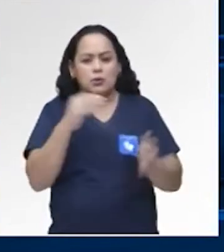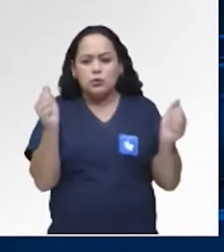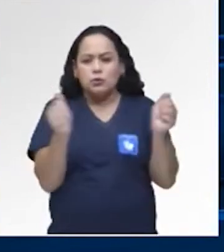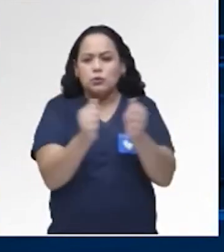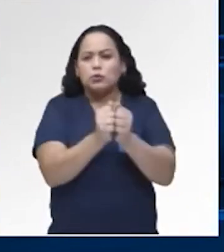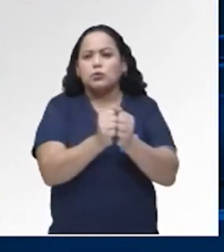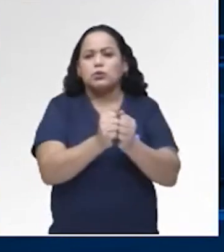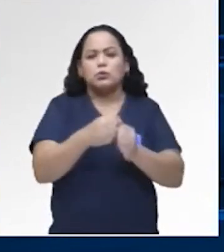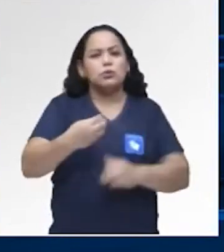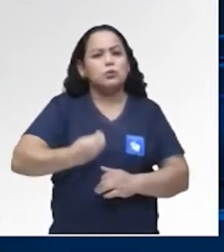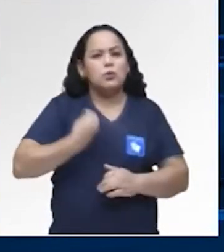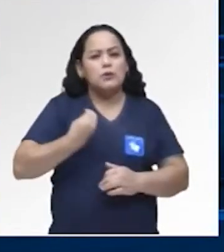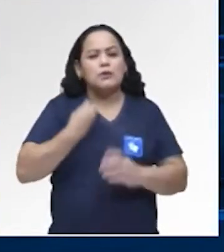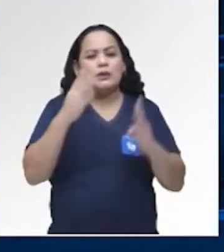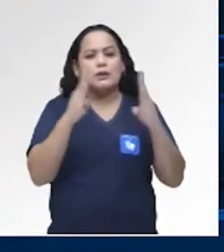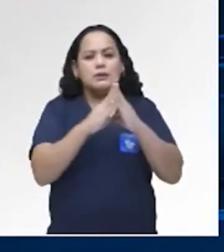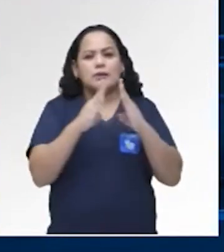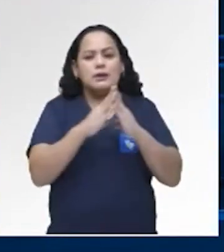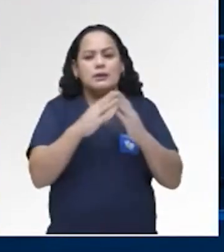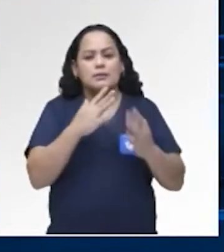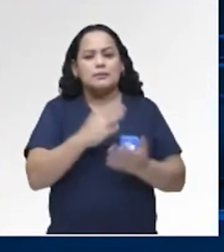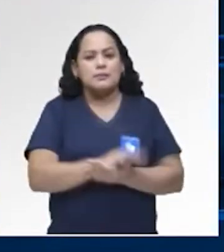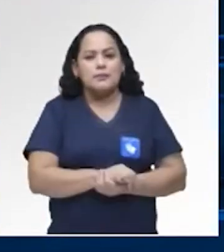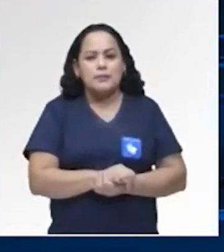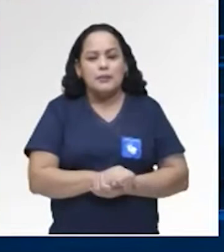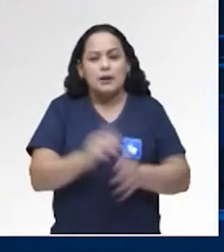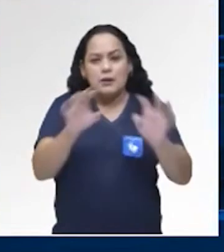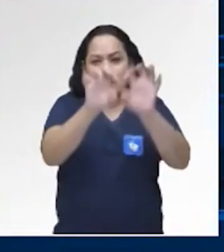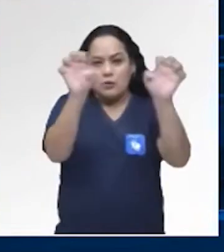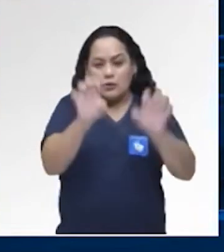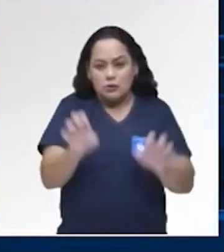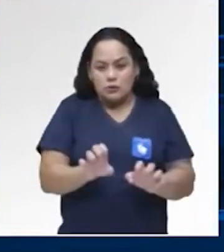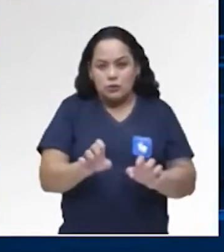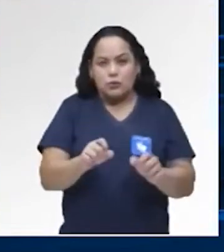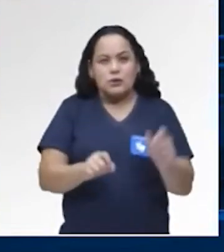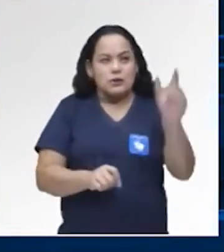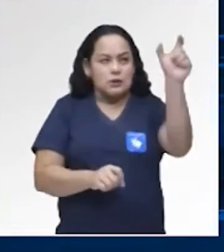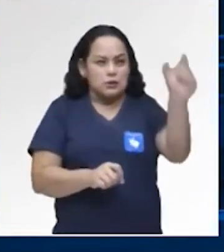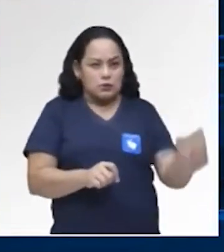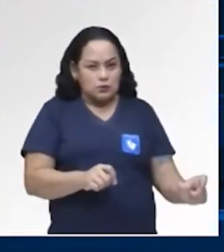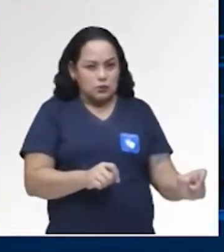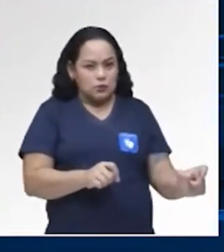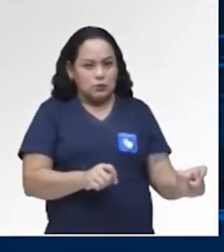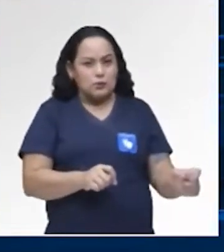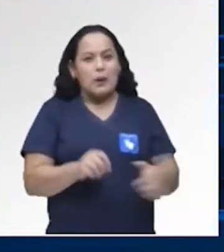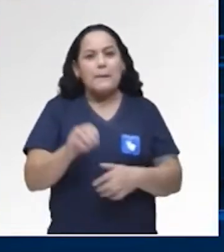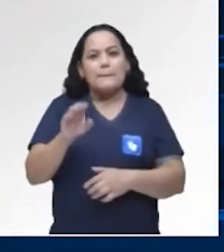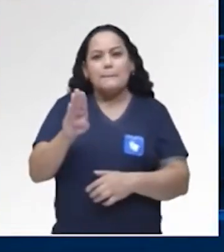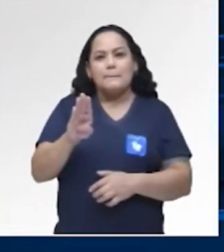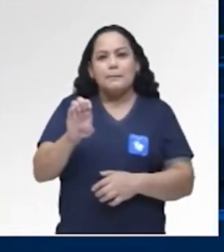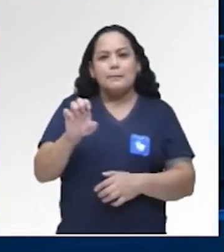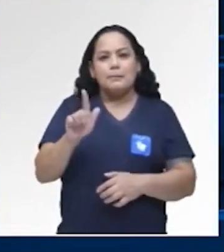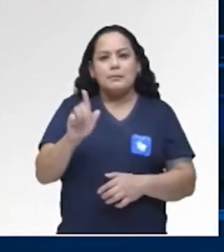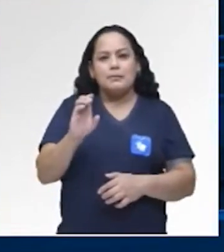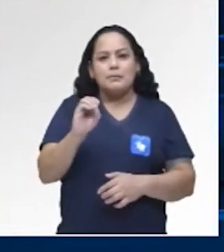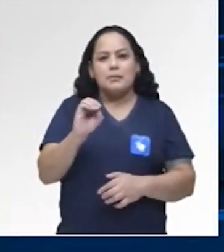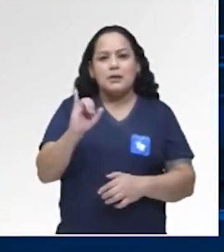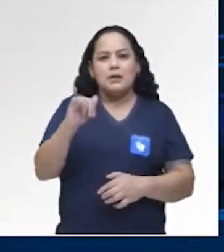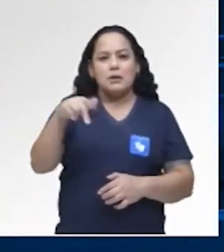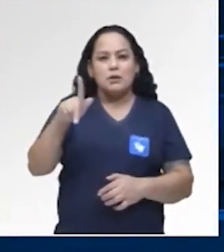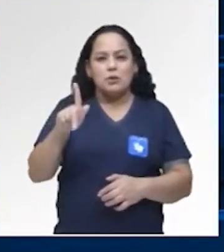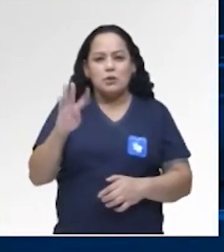is going to live with me. Então repare nessa estrutura de sujeito, be going to, e verbo principal